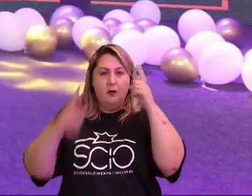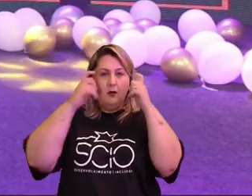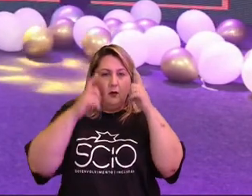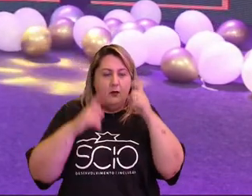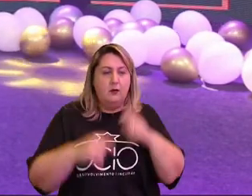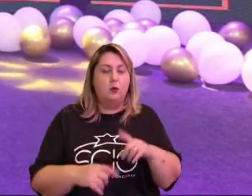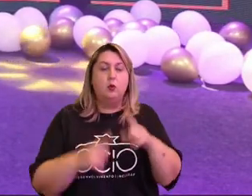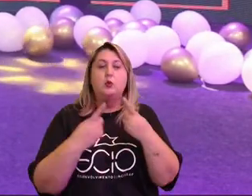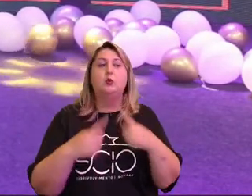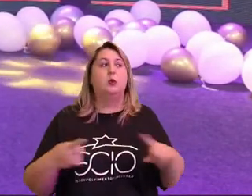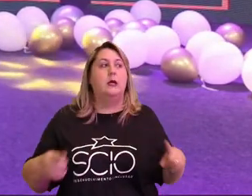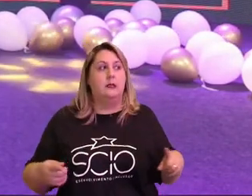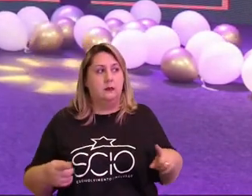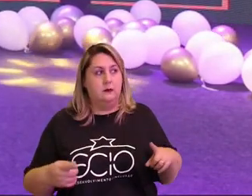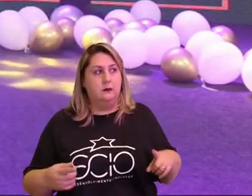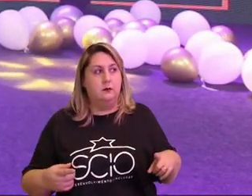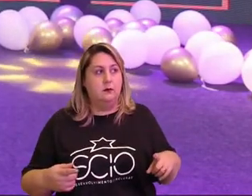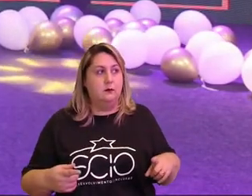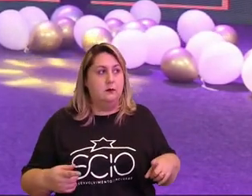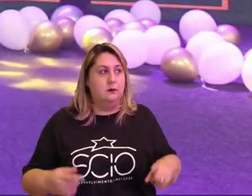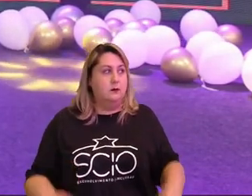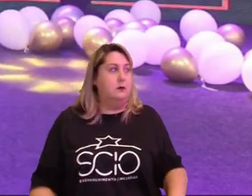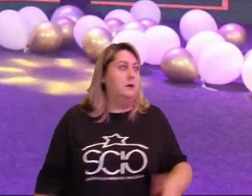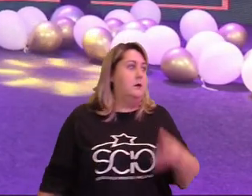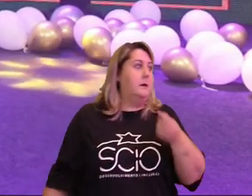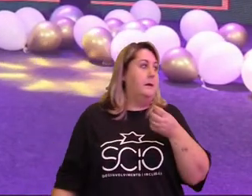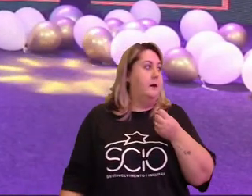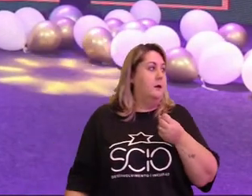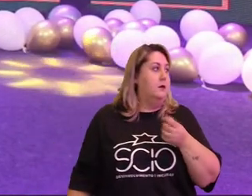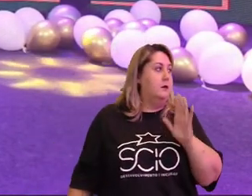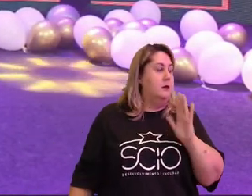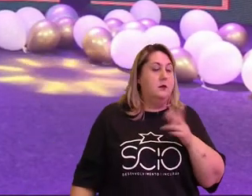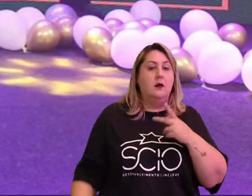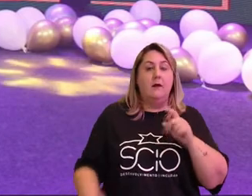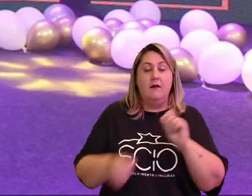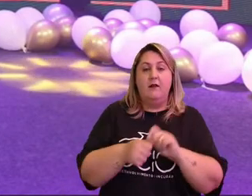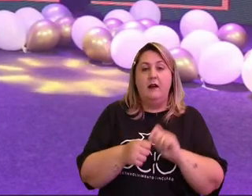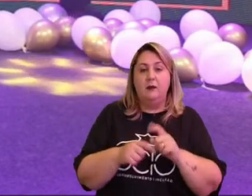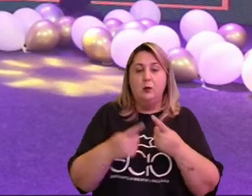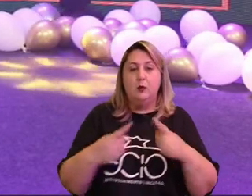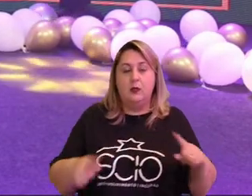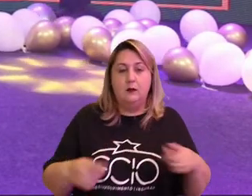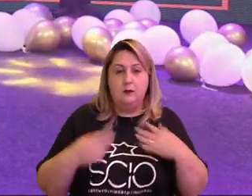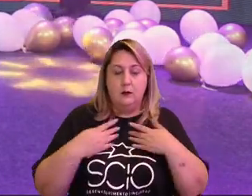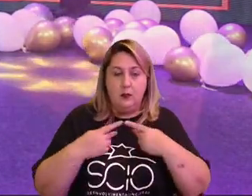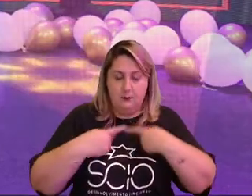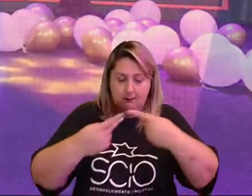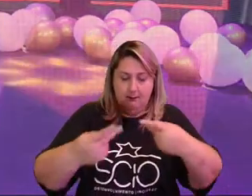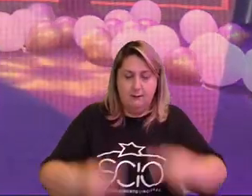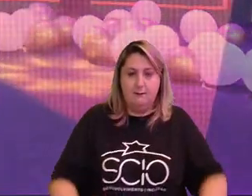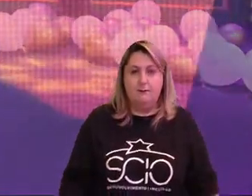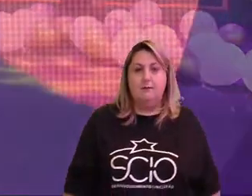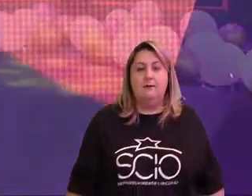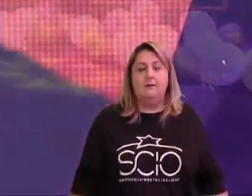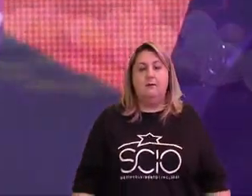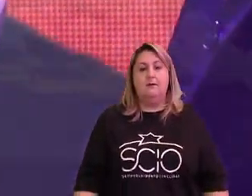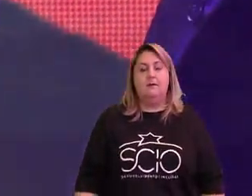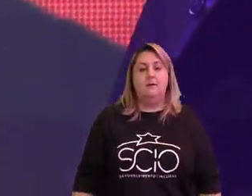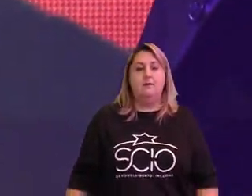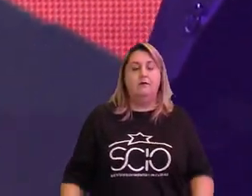Um kit churrasco. Agora o papelzinho tem que ser branco. Aô, já queima um sebo aí, chama nós. Chama nós. Prepara aí